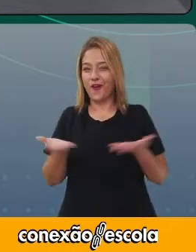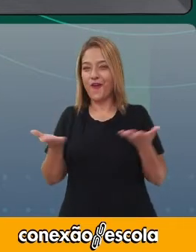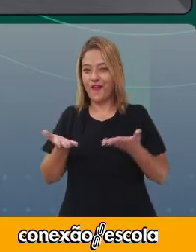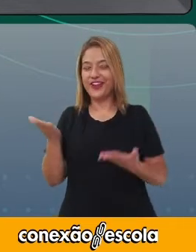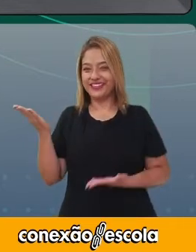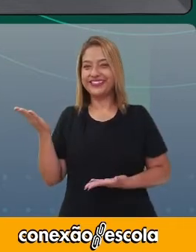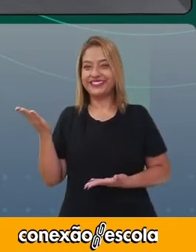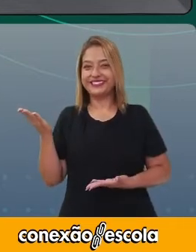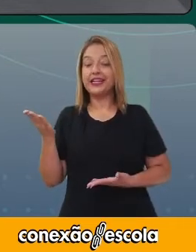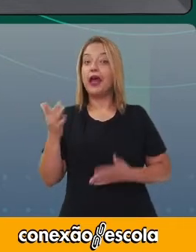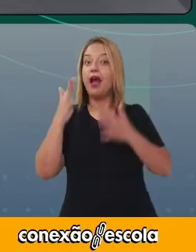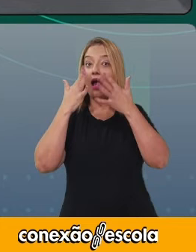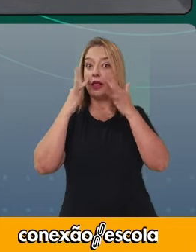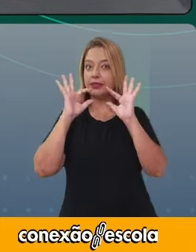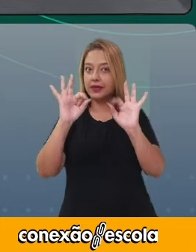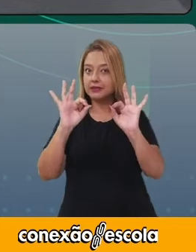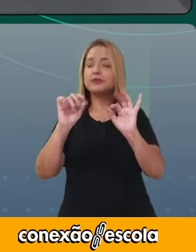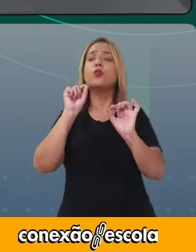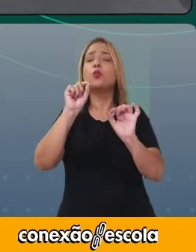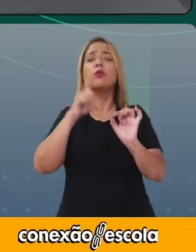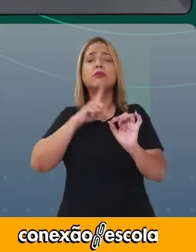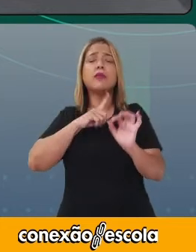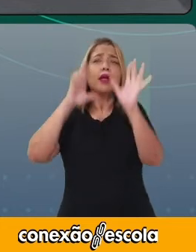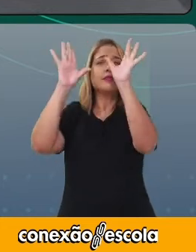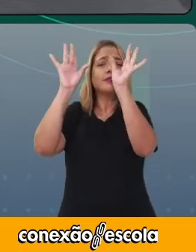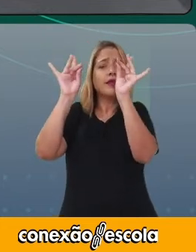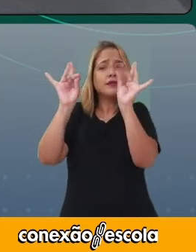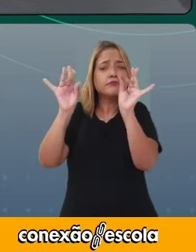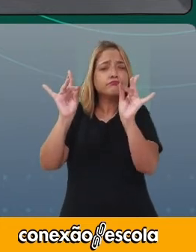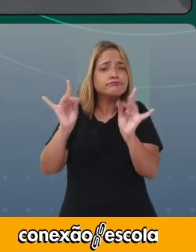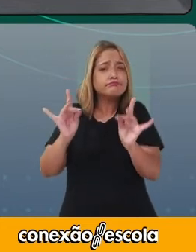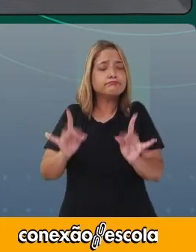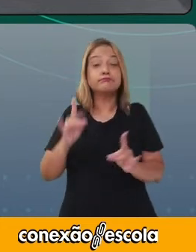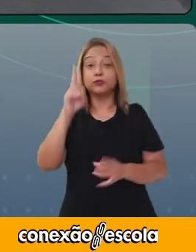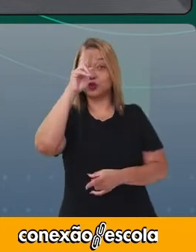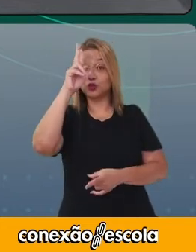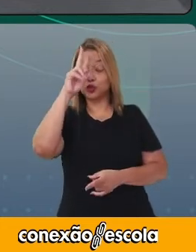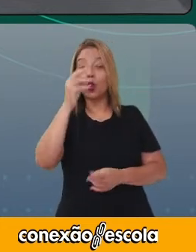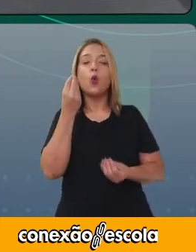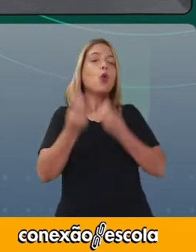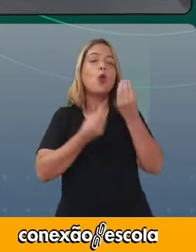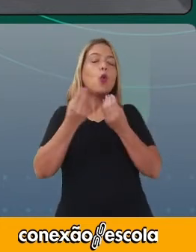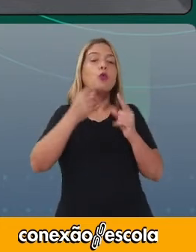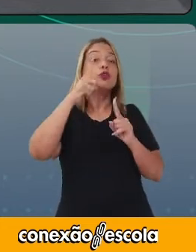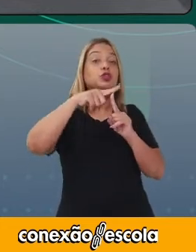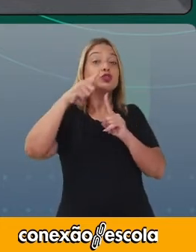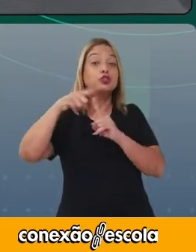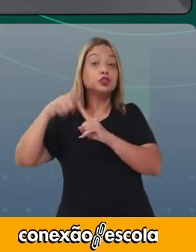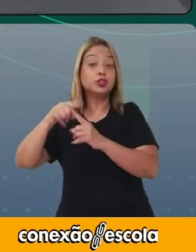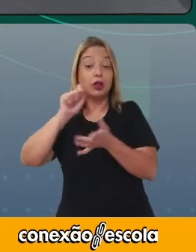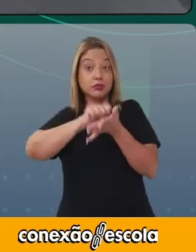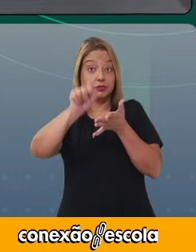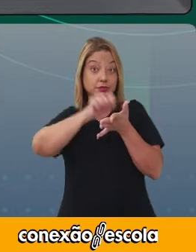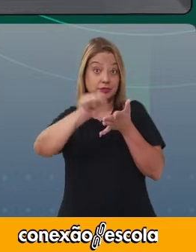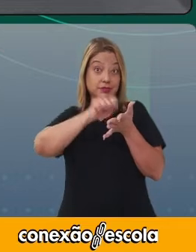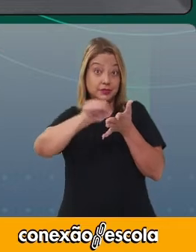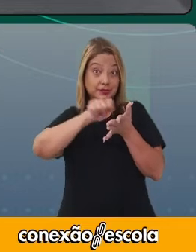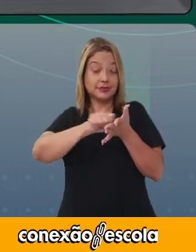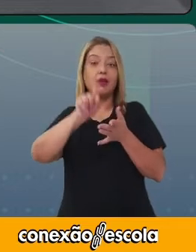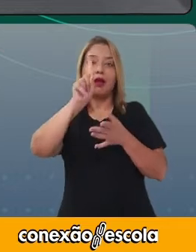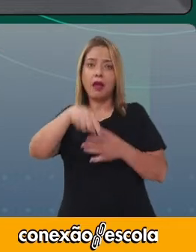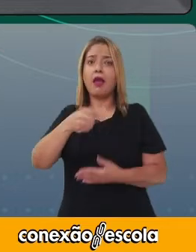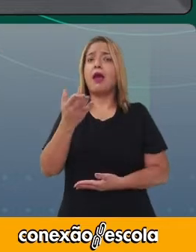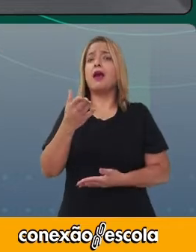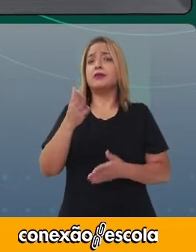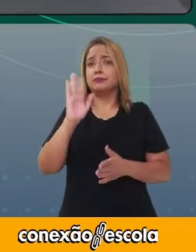ouvi-la? Atenção! Observe os detalhes do estilo de escrita, porque foi